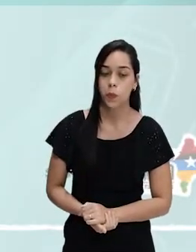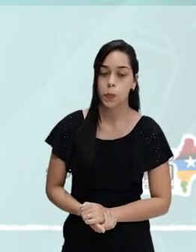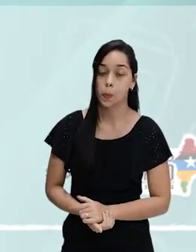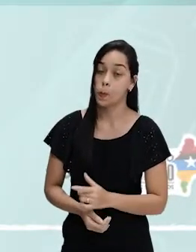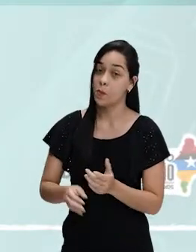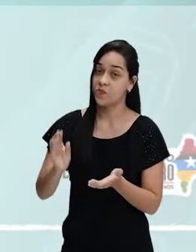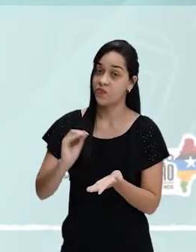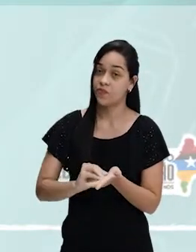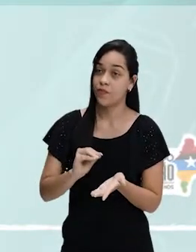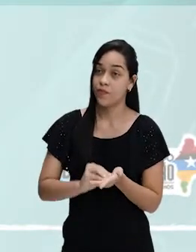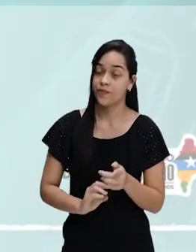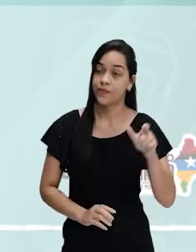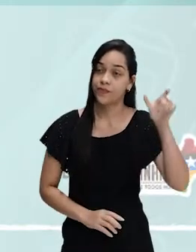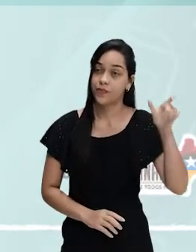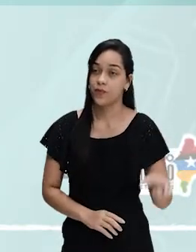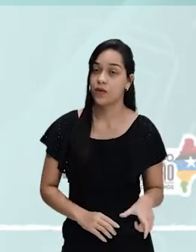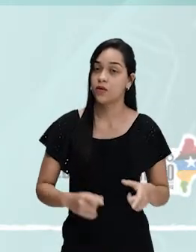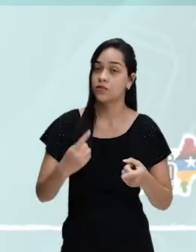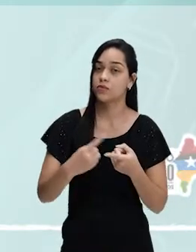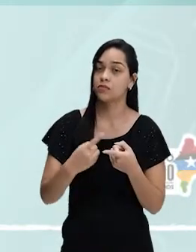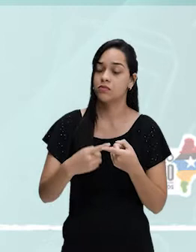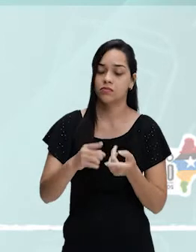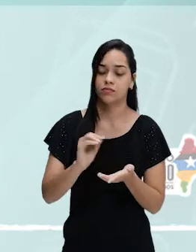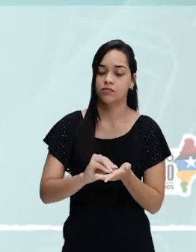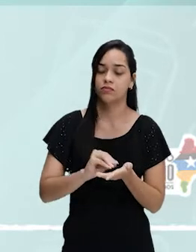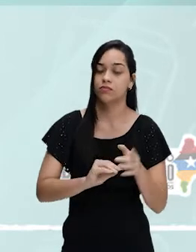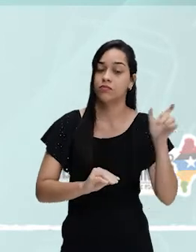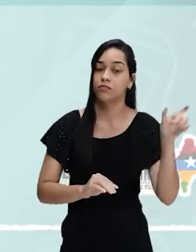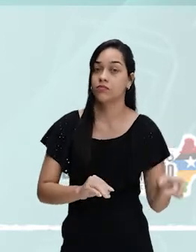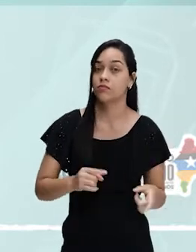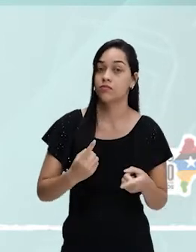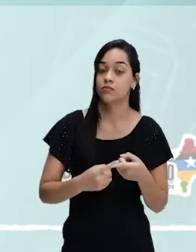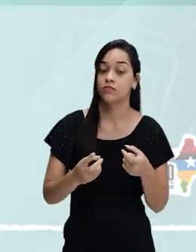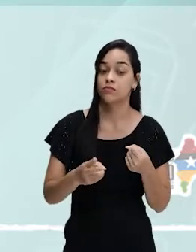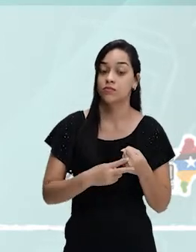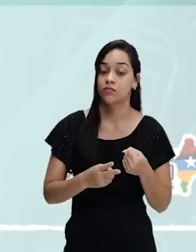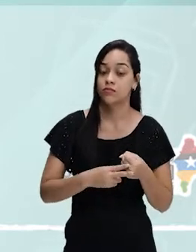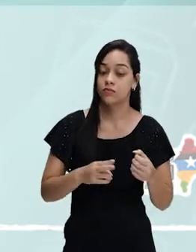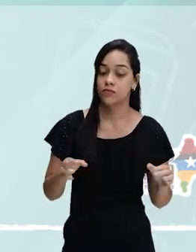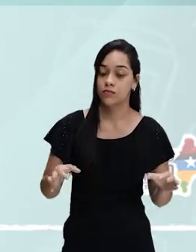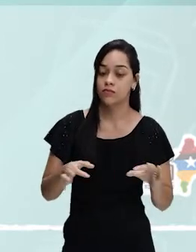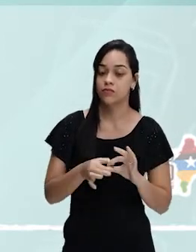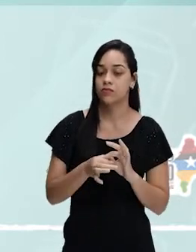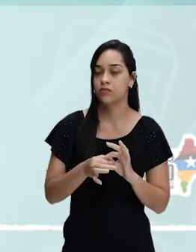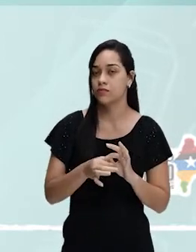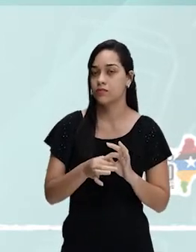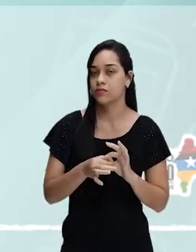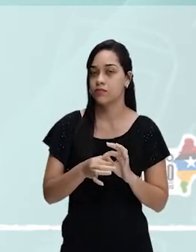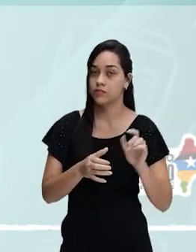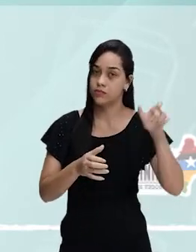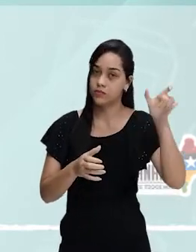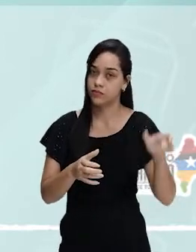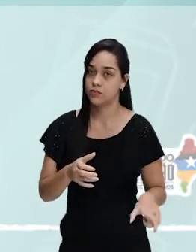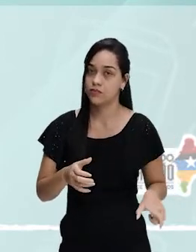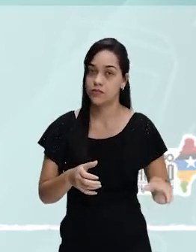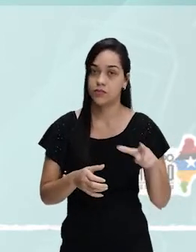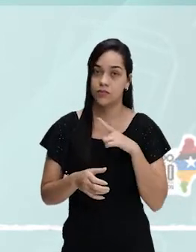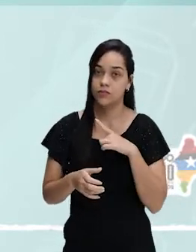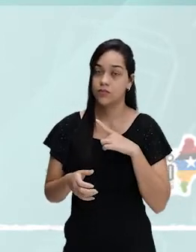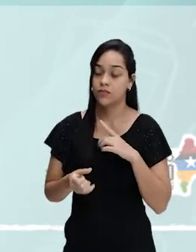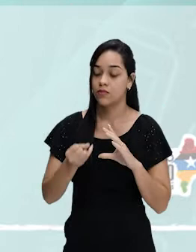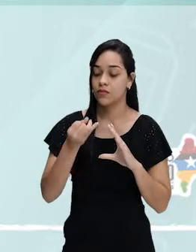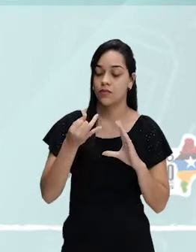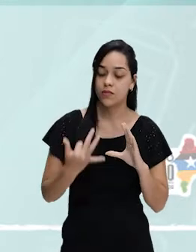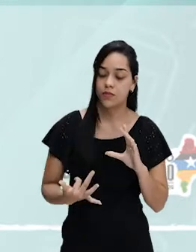Está faltando o sujeito. Por que falta o sujeito? Porque o verbo de ligação liga o sujeito a um